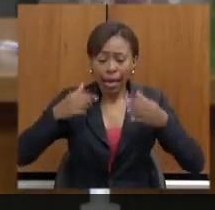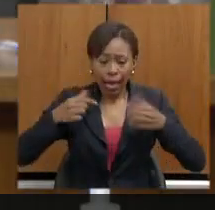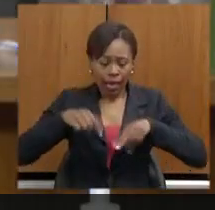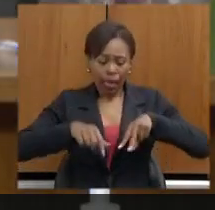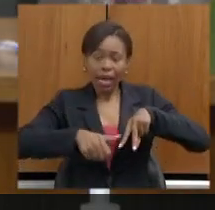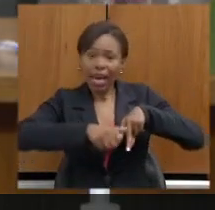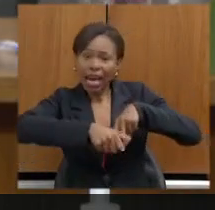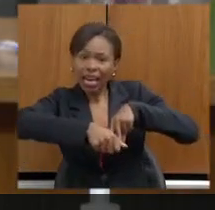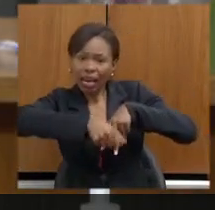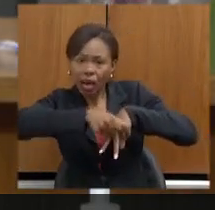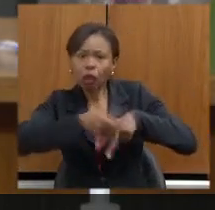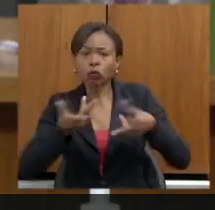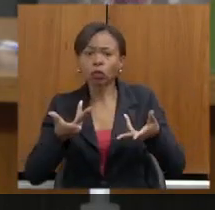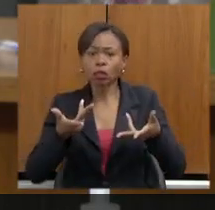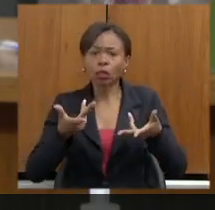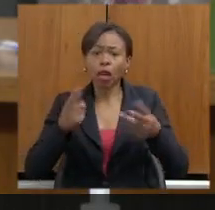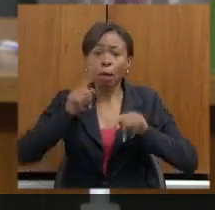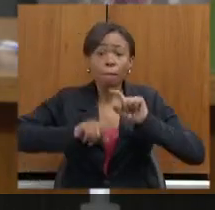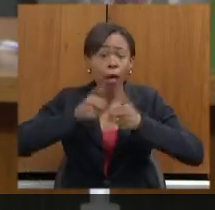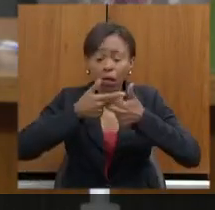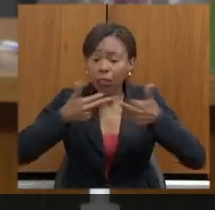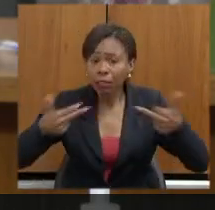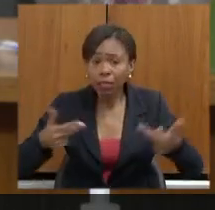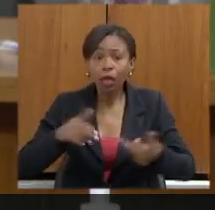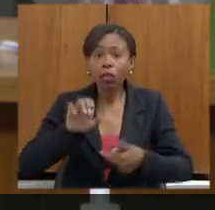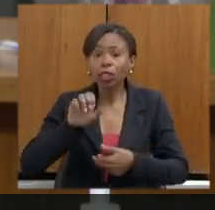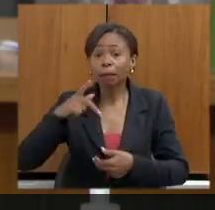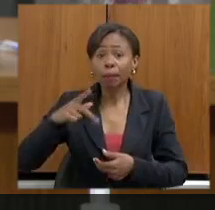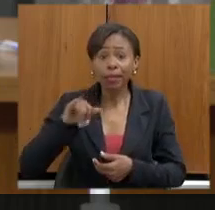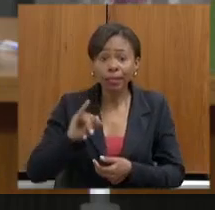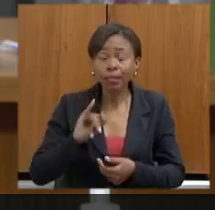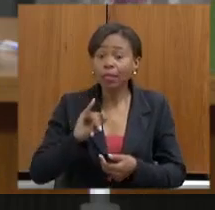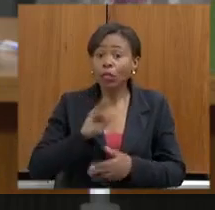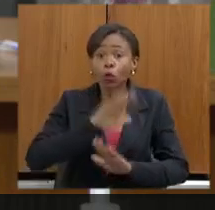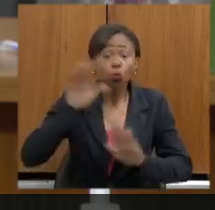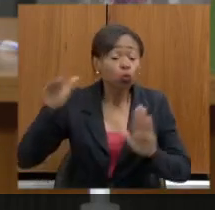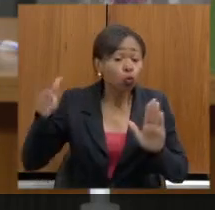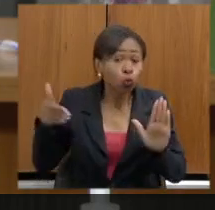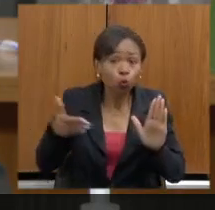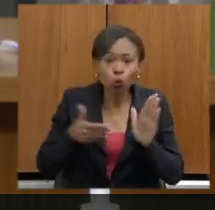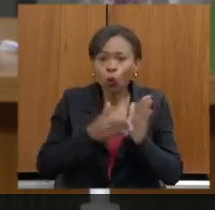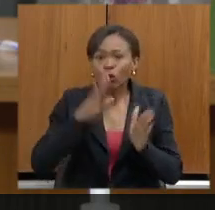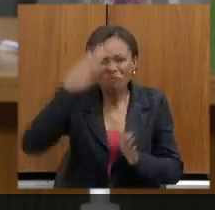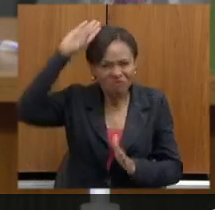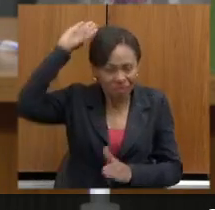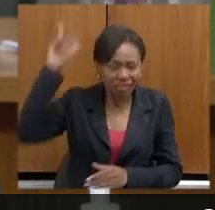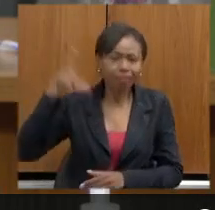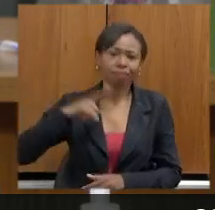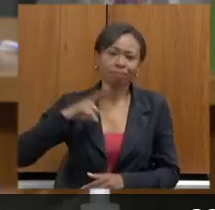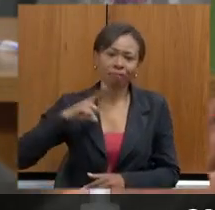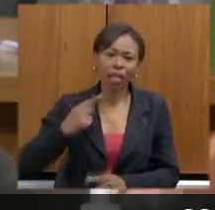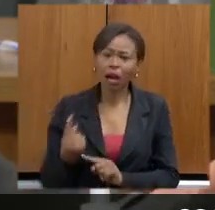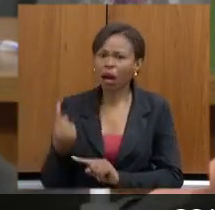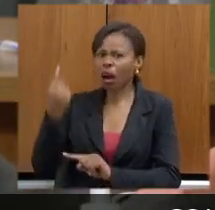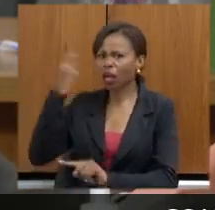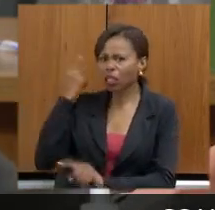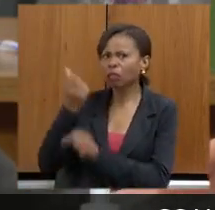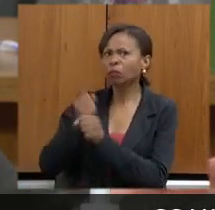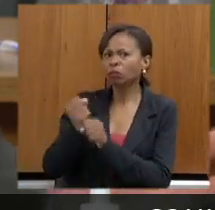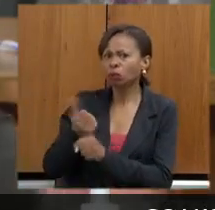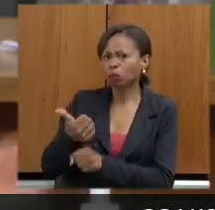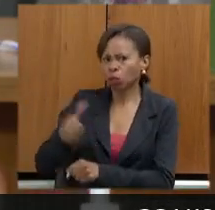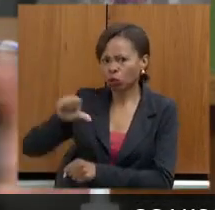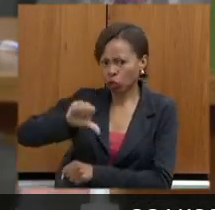bombeiros operacionais é aquele equipamento que nos anos 90 a gente começou a dividir antes não